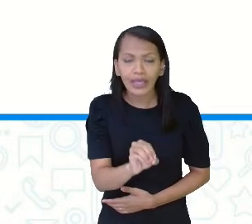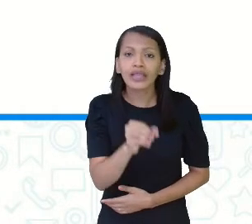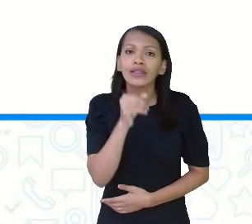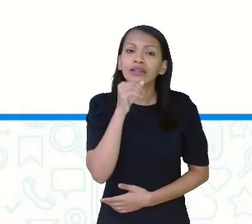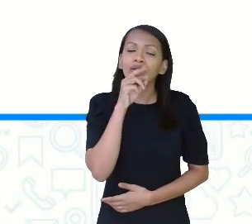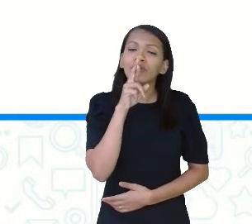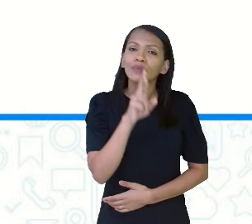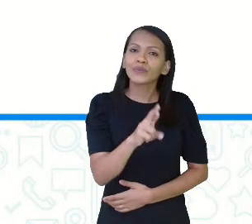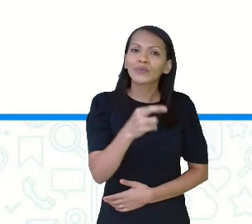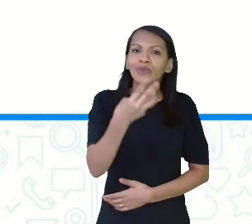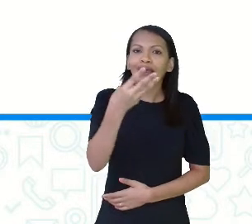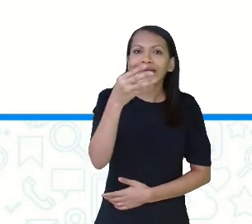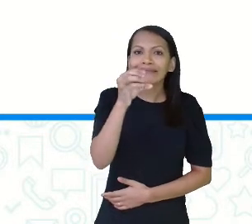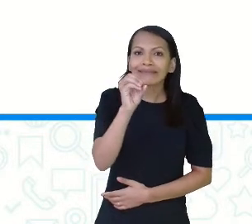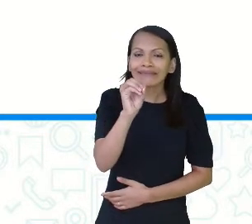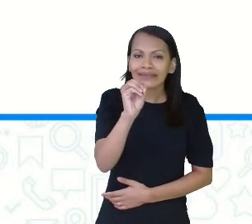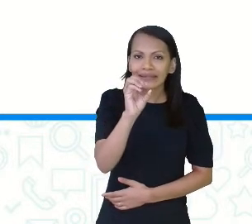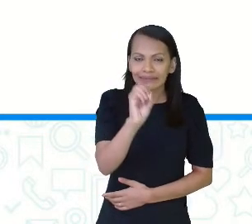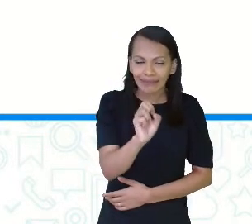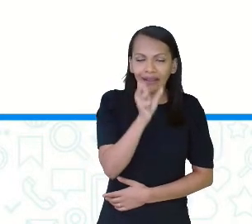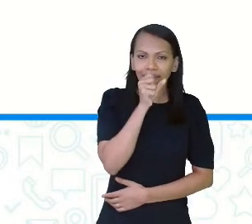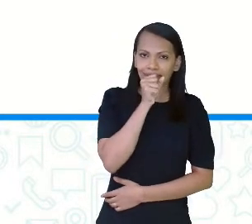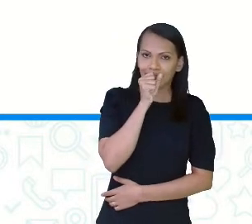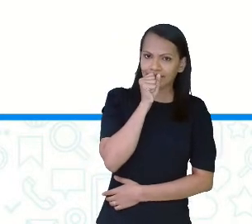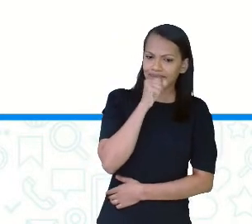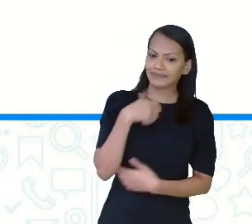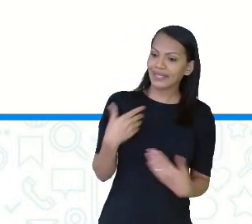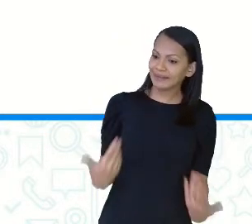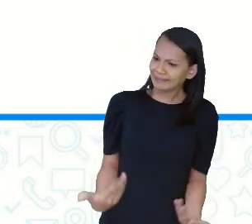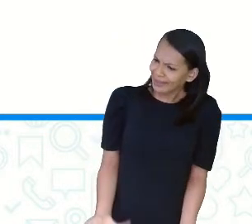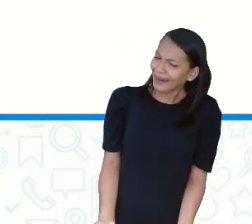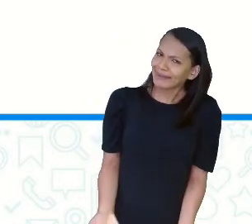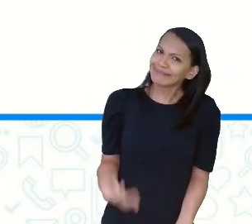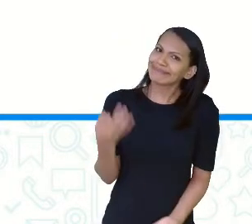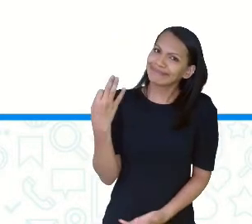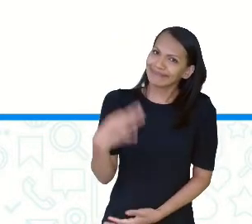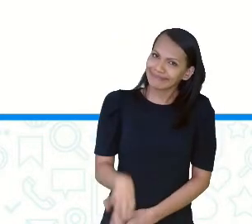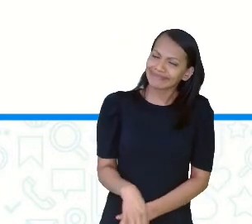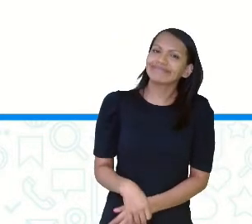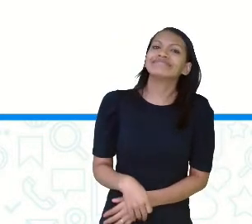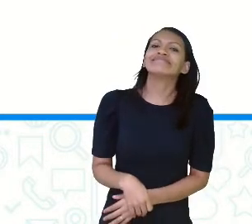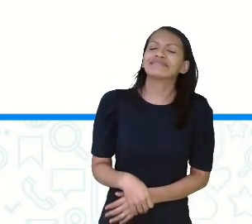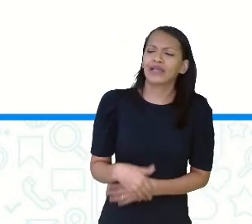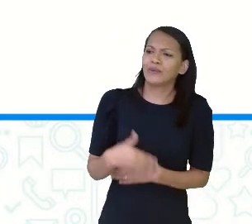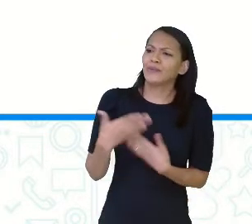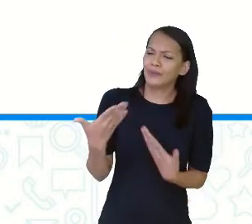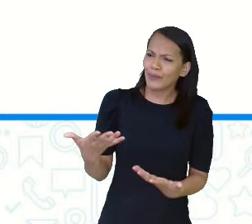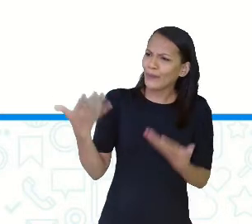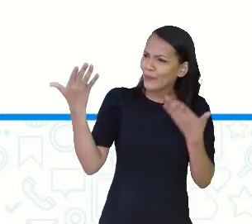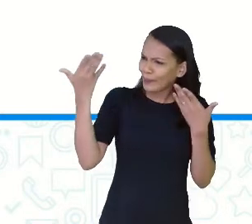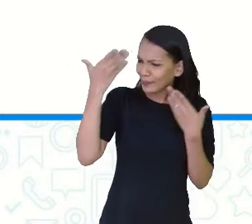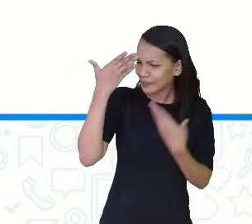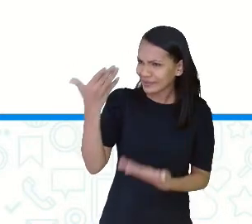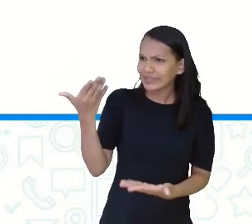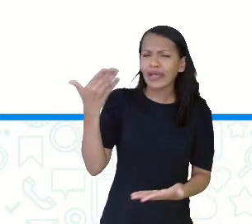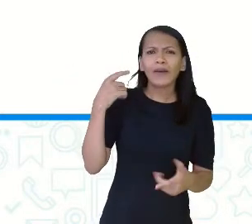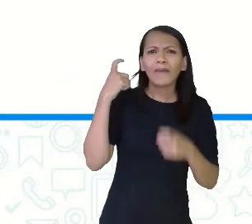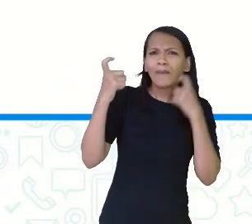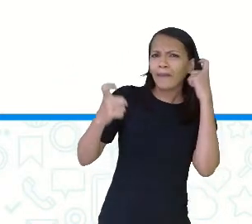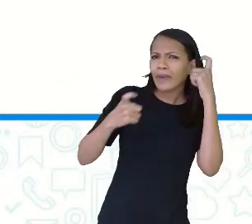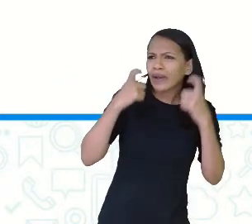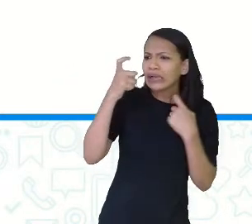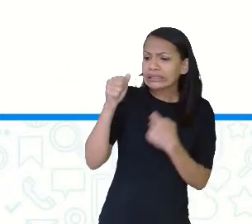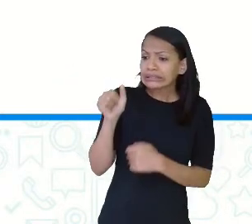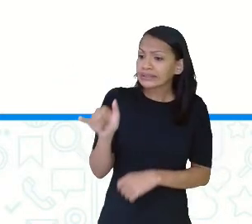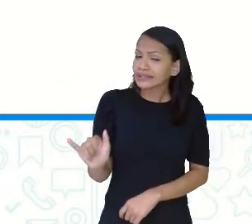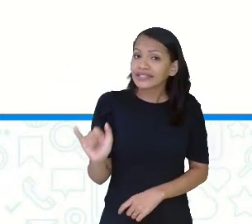acertou? 300 laranjas, será? Pedro tá com tudo hoje, hein? Eduardo, muito bem. Não se preocupa se